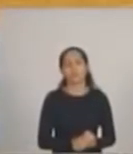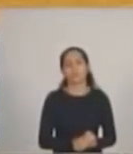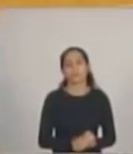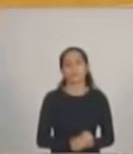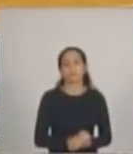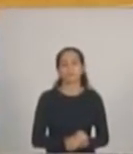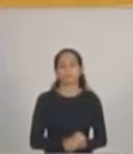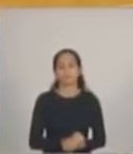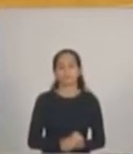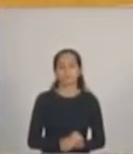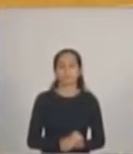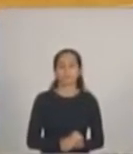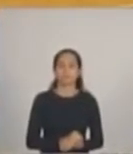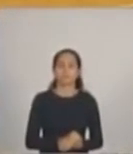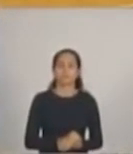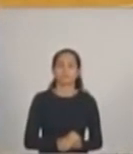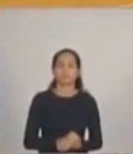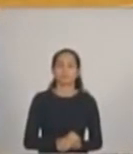É inconstitucional.